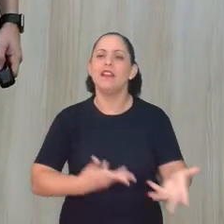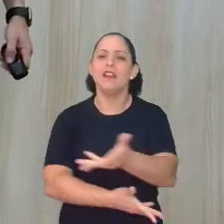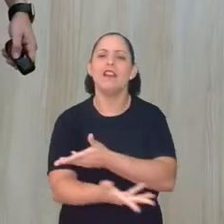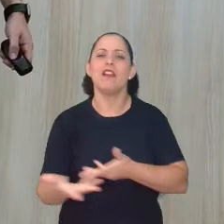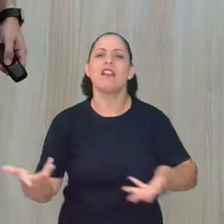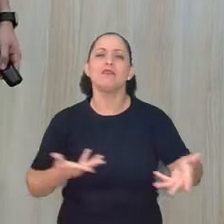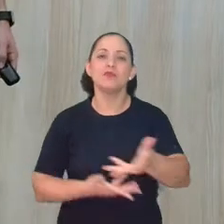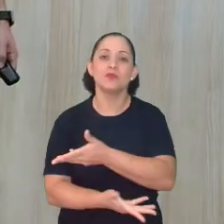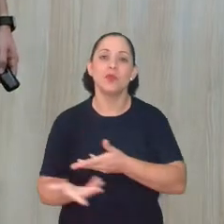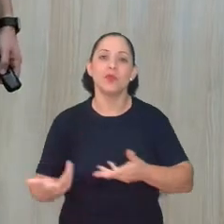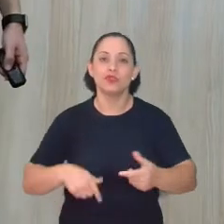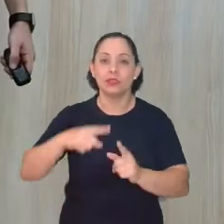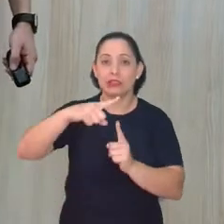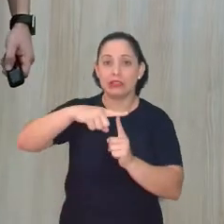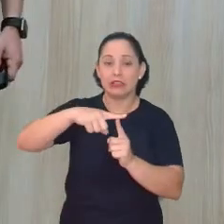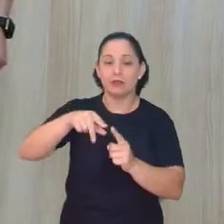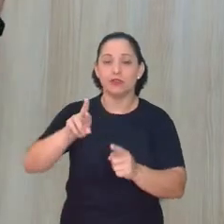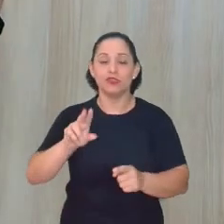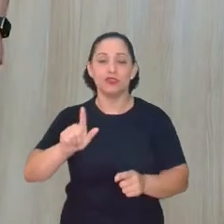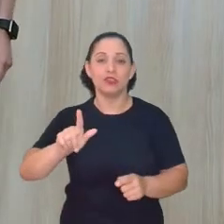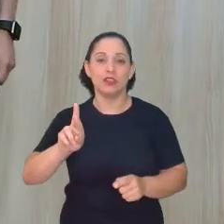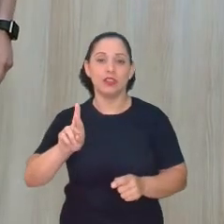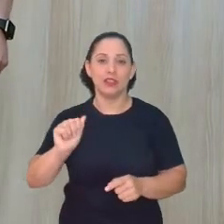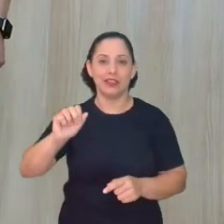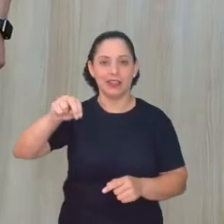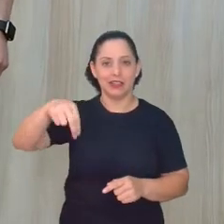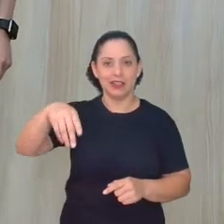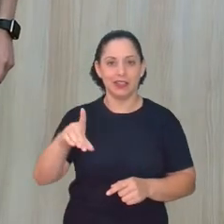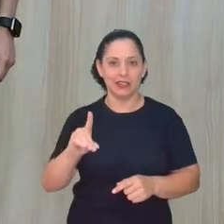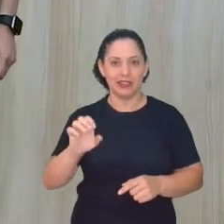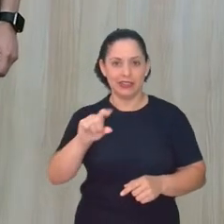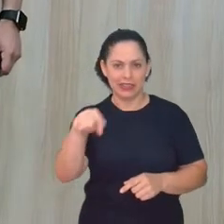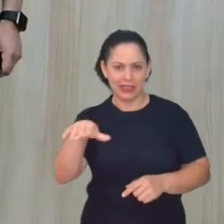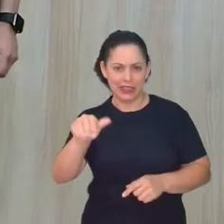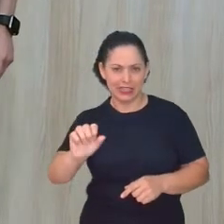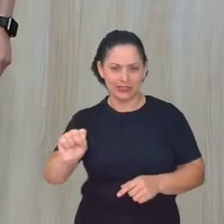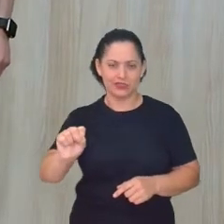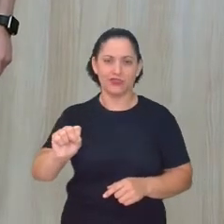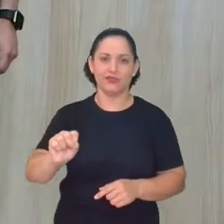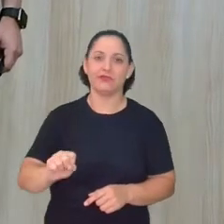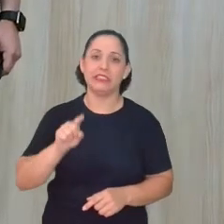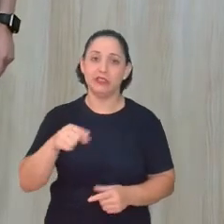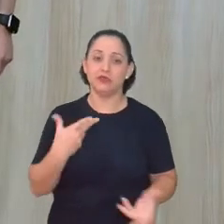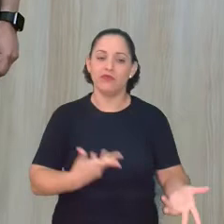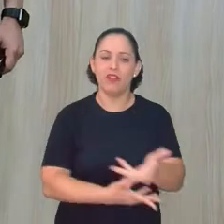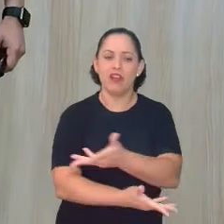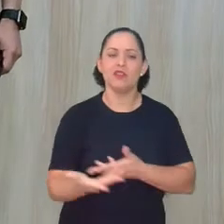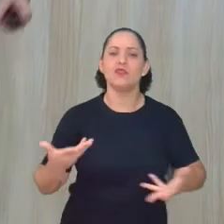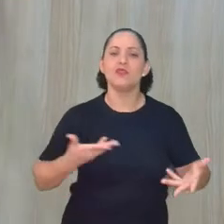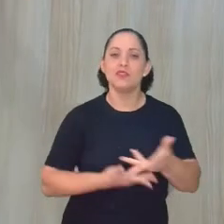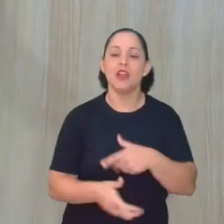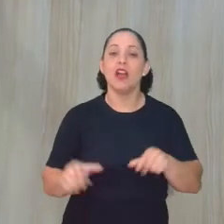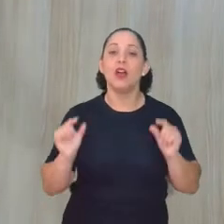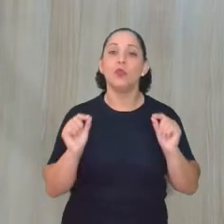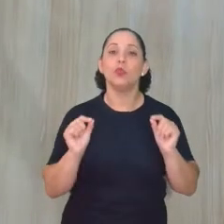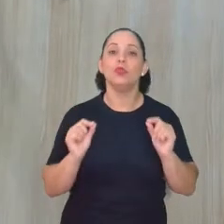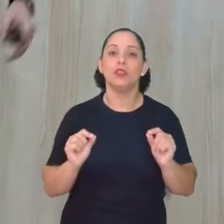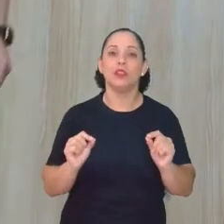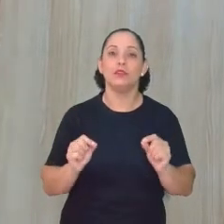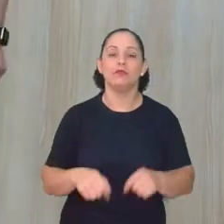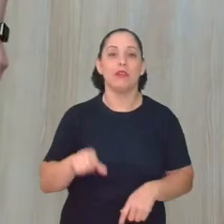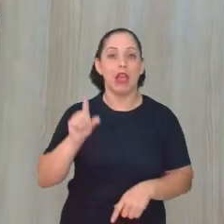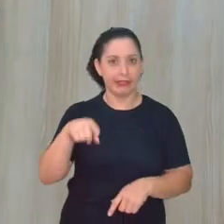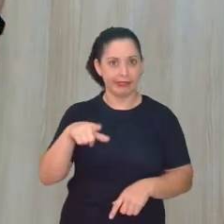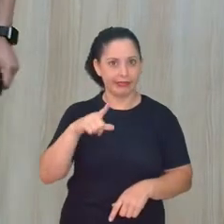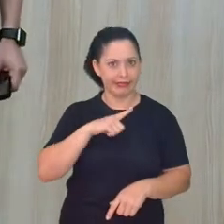grandezas, e Ricardinho, eu falei para eles também que essas questões a gente vai associar à ideia de função, né,